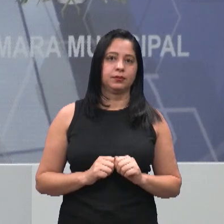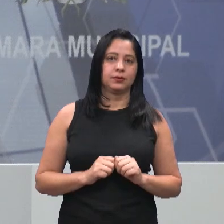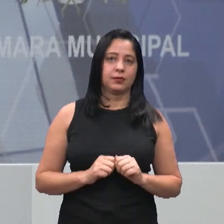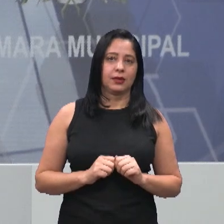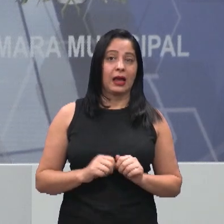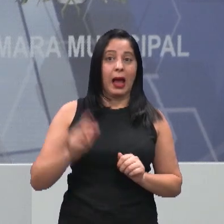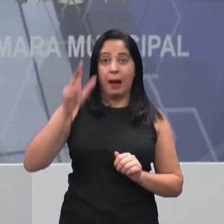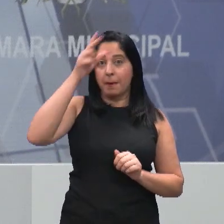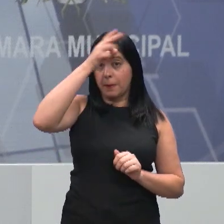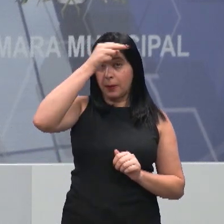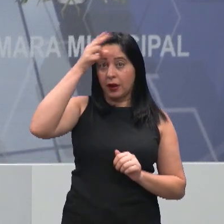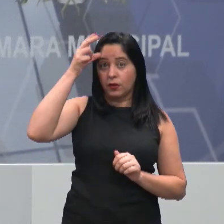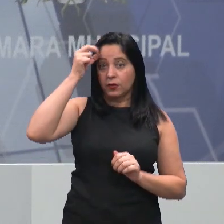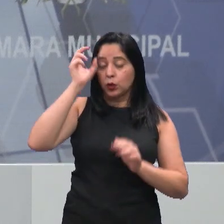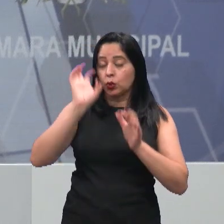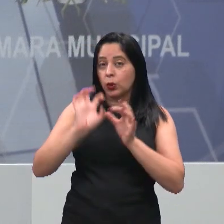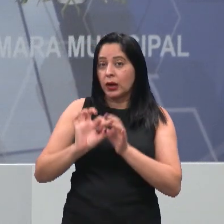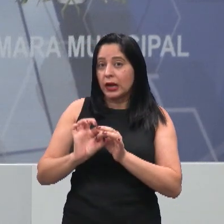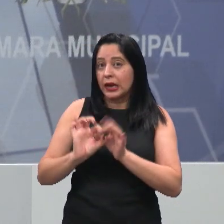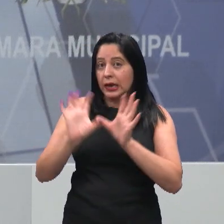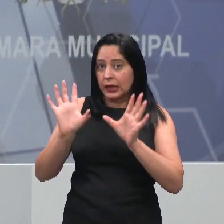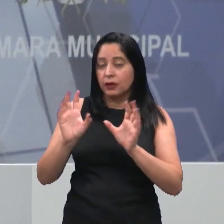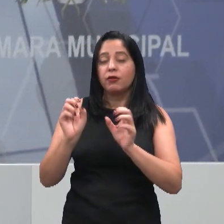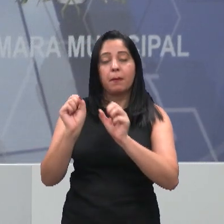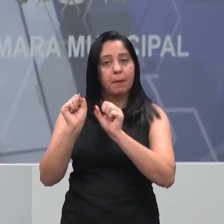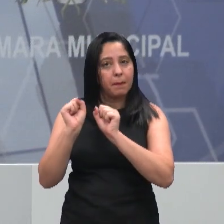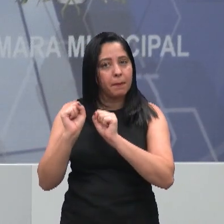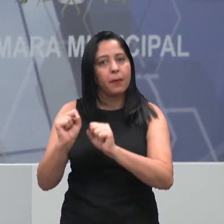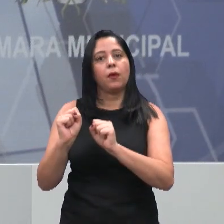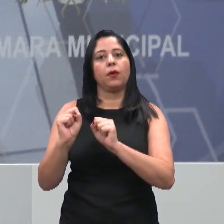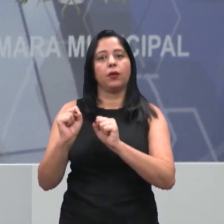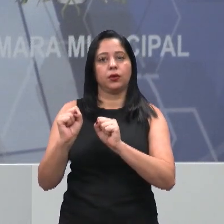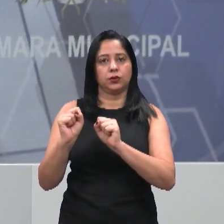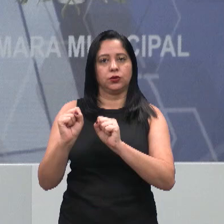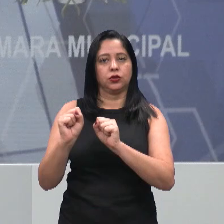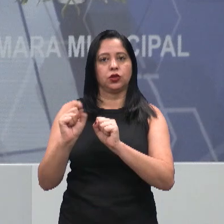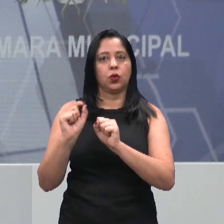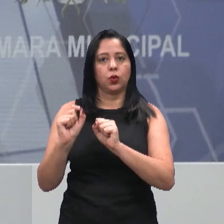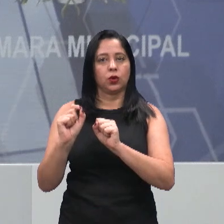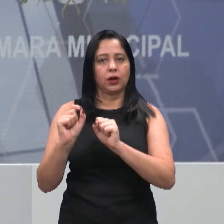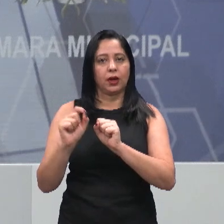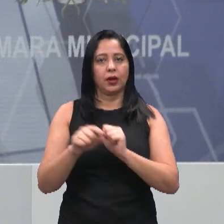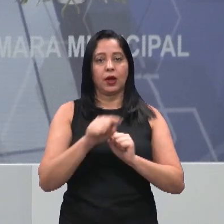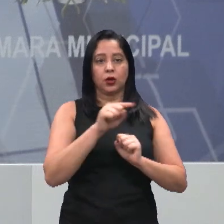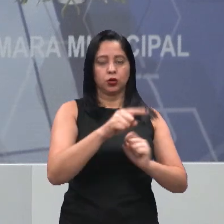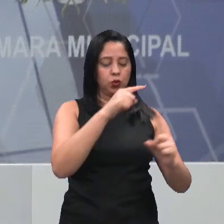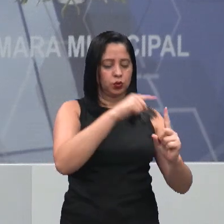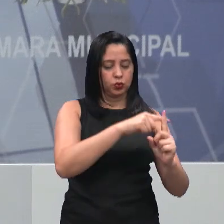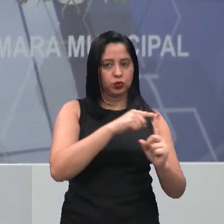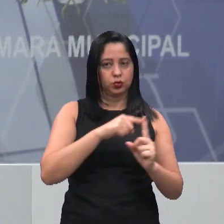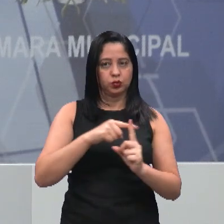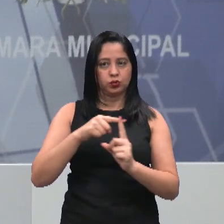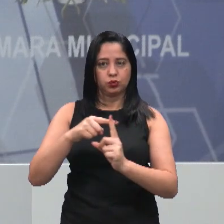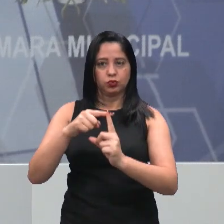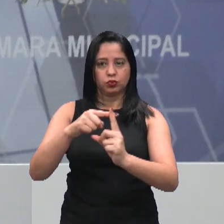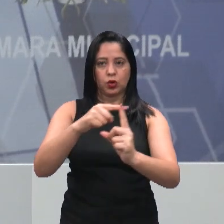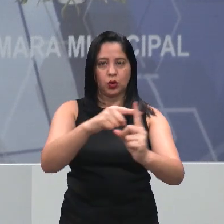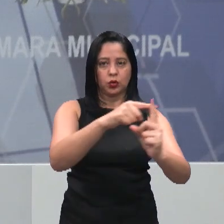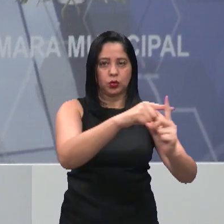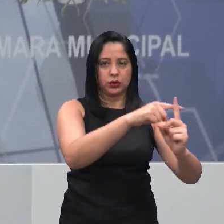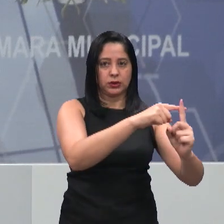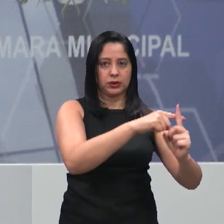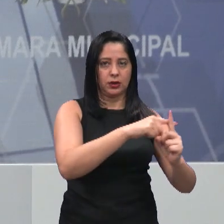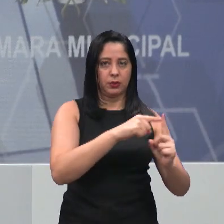Poder Executivo, a Prefeitura de São José dos Campos, a instituir junto aos cemitérios municipais